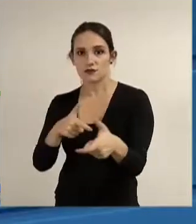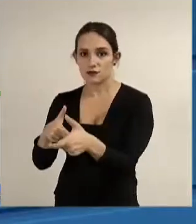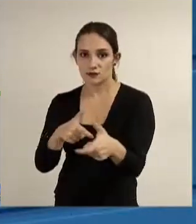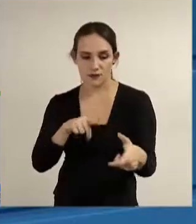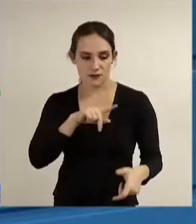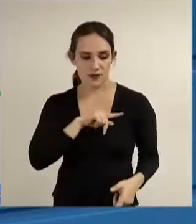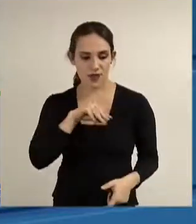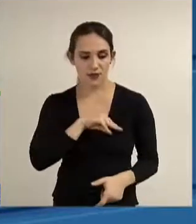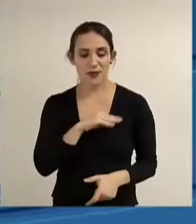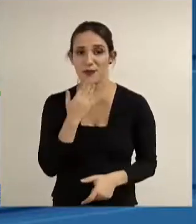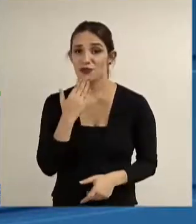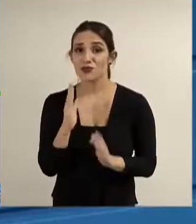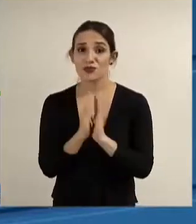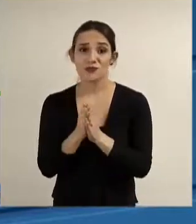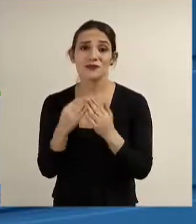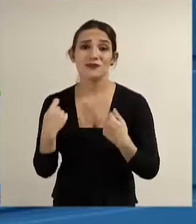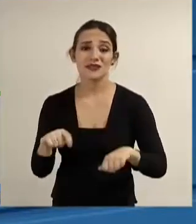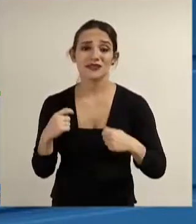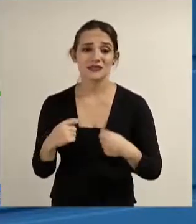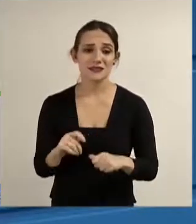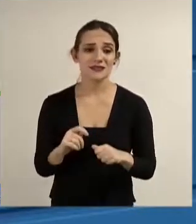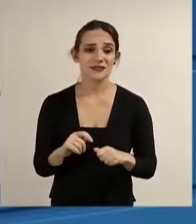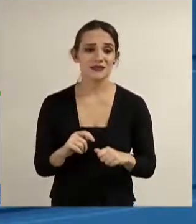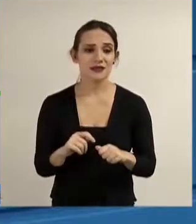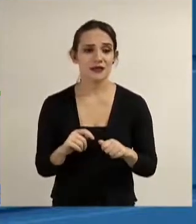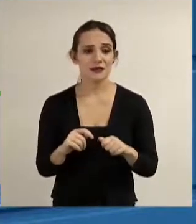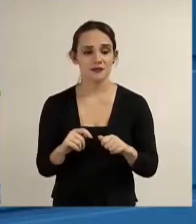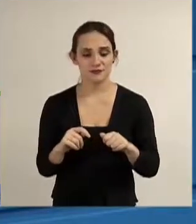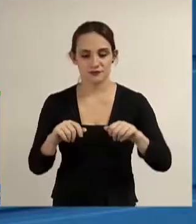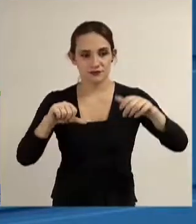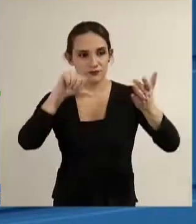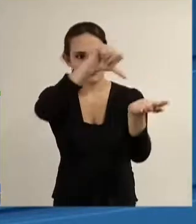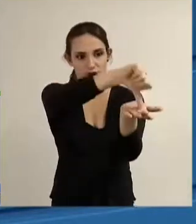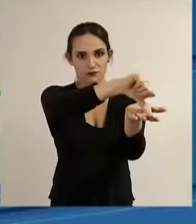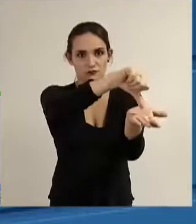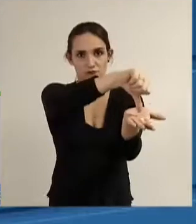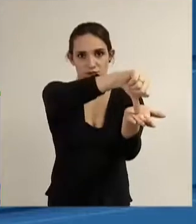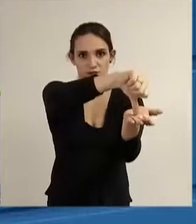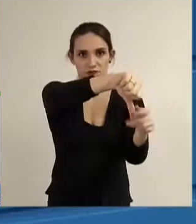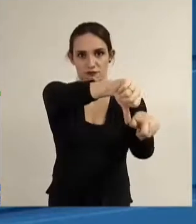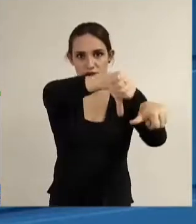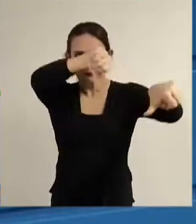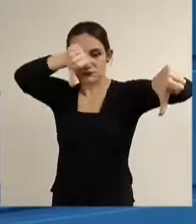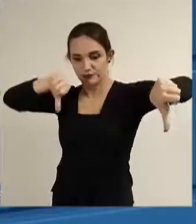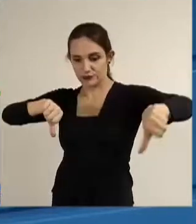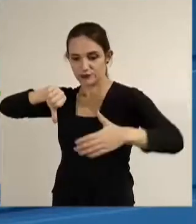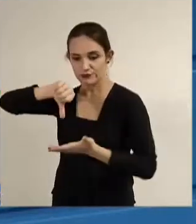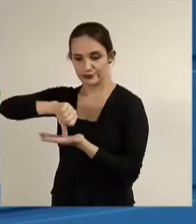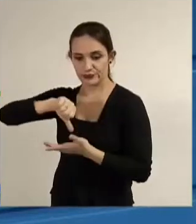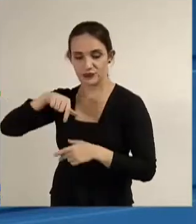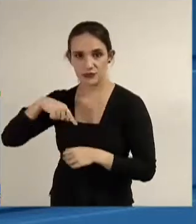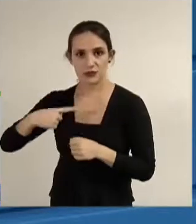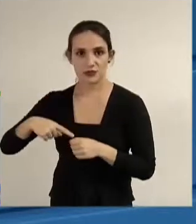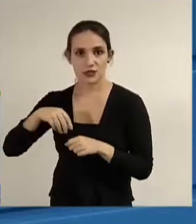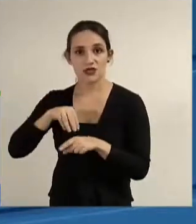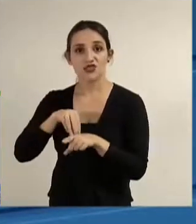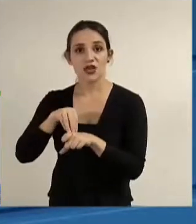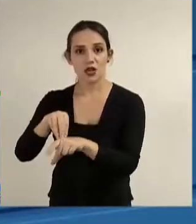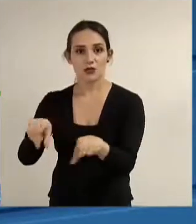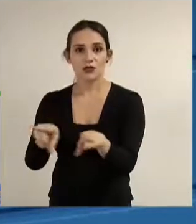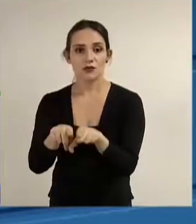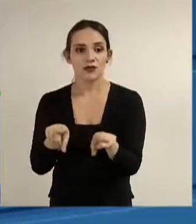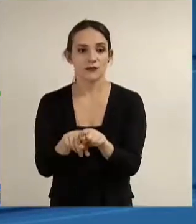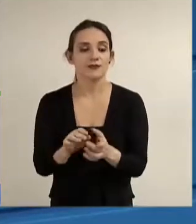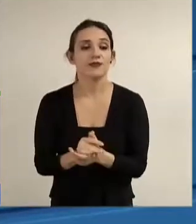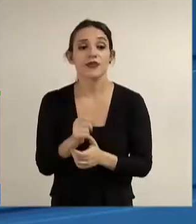Estado de Mato Grosso do Sul, solicitando que seja ordenado um destacamento de Corpo de Bombeiros para a cidade de Caracol. E ainda também nesse